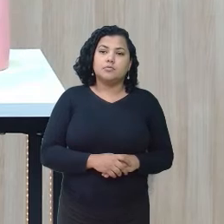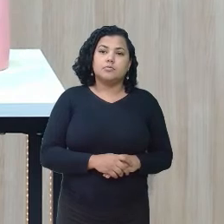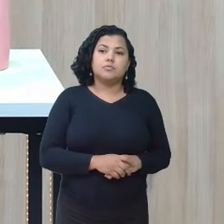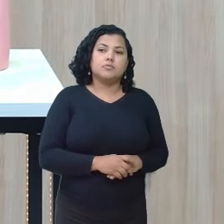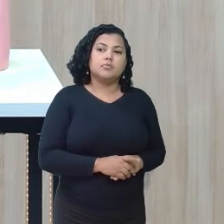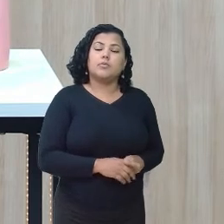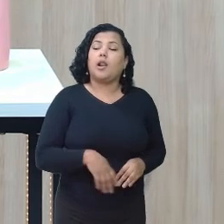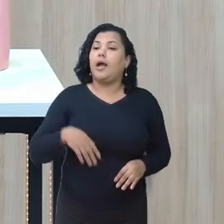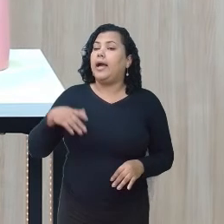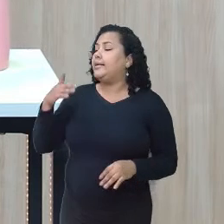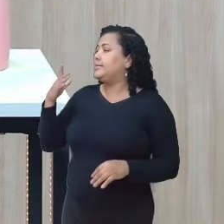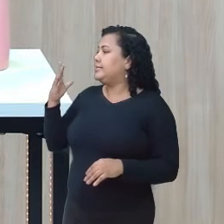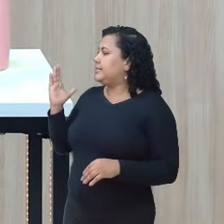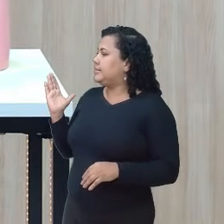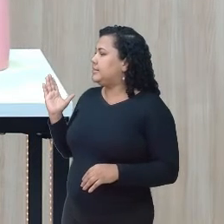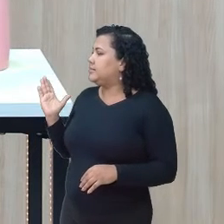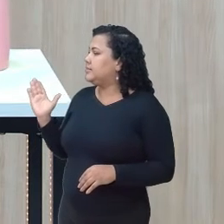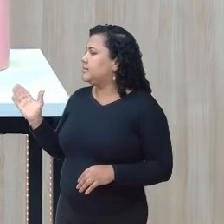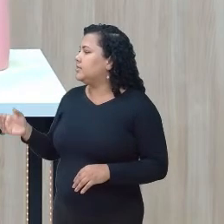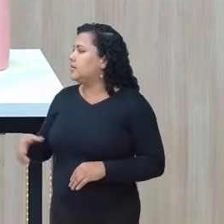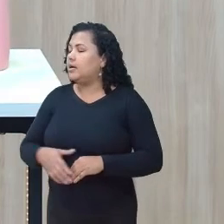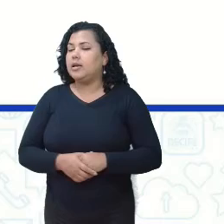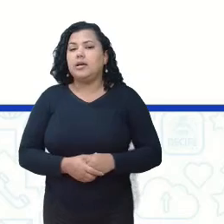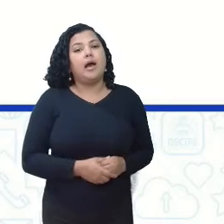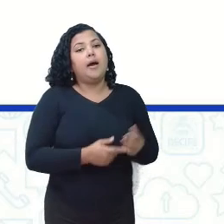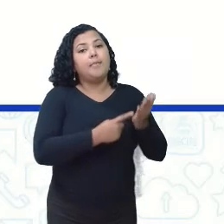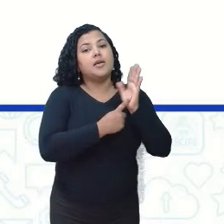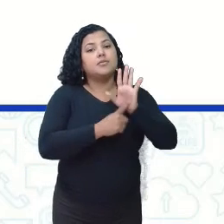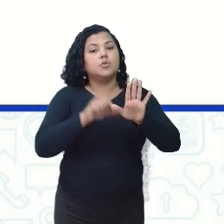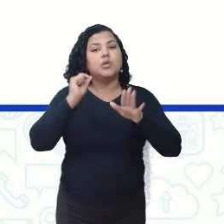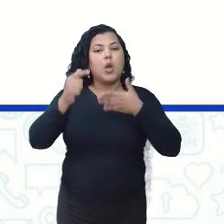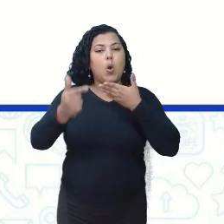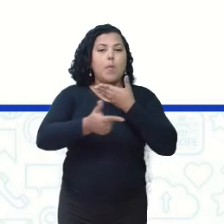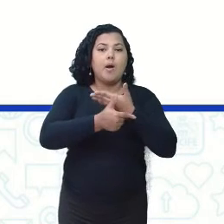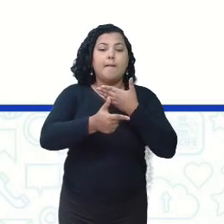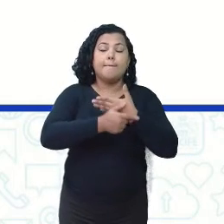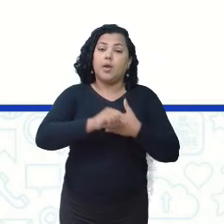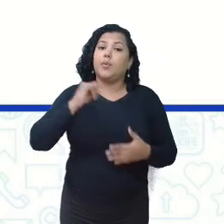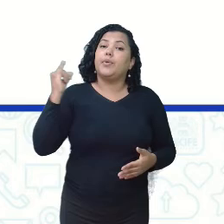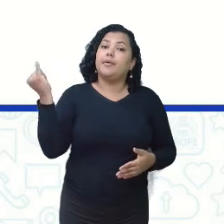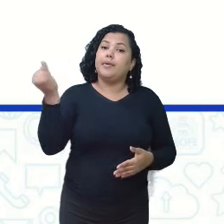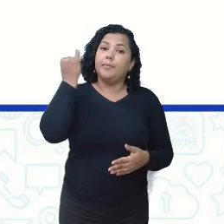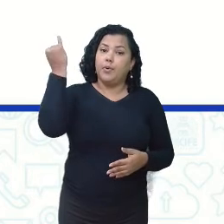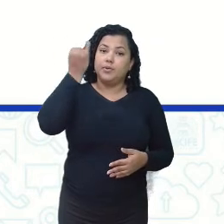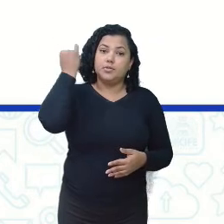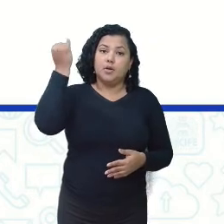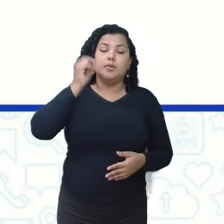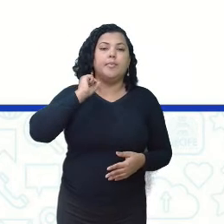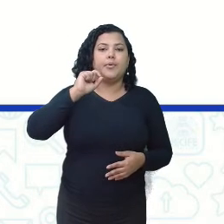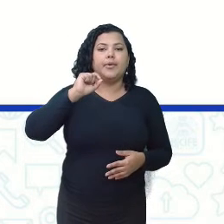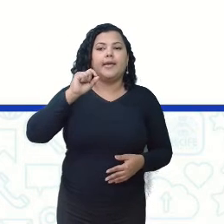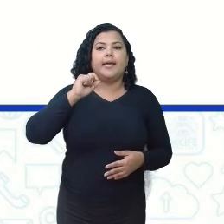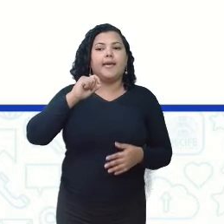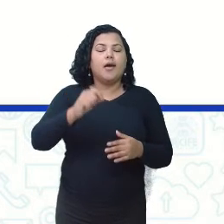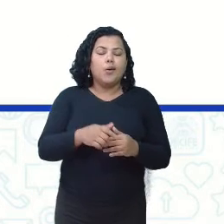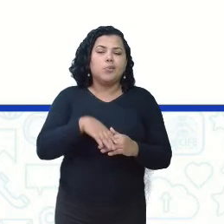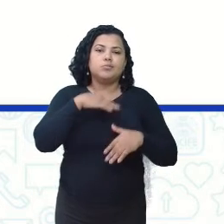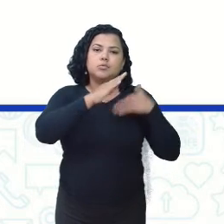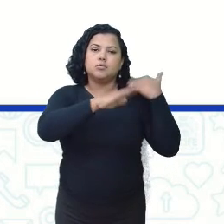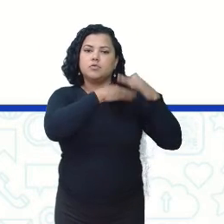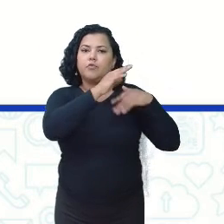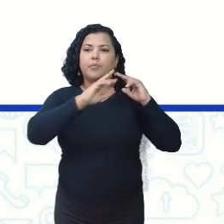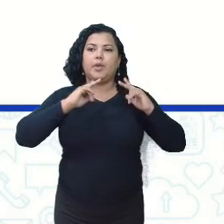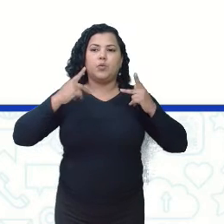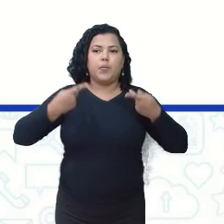Aqui, o útero ele apresenta um papel extremamente importante para a reprodução humana,